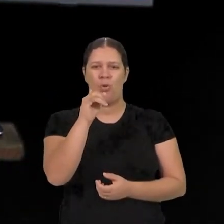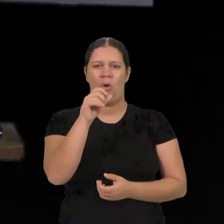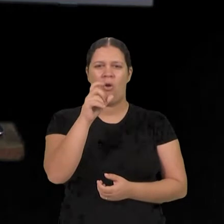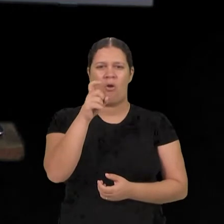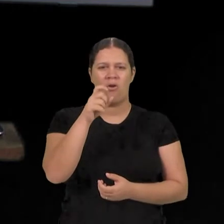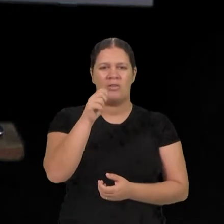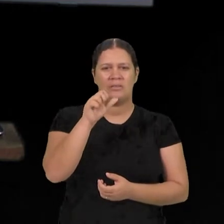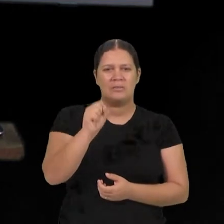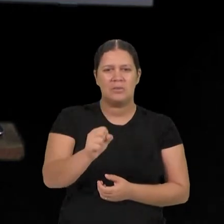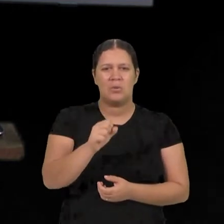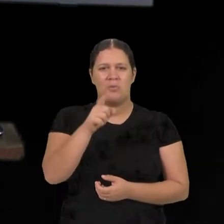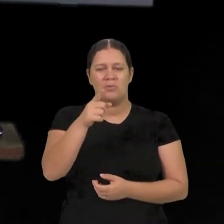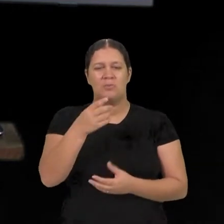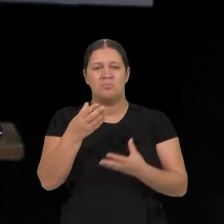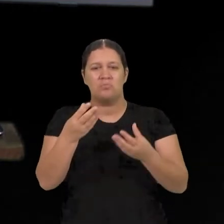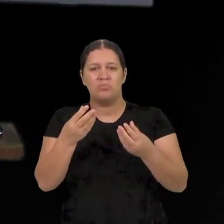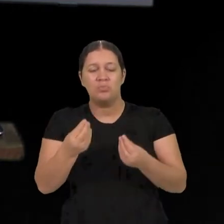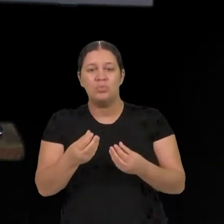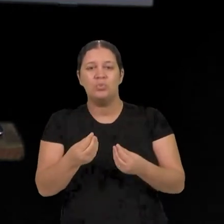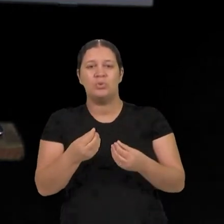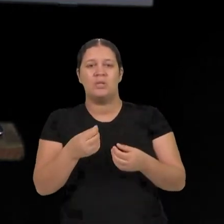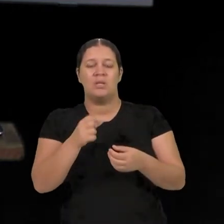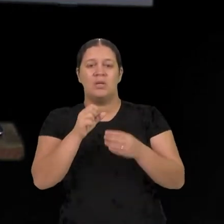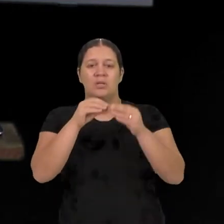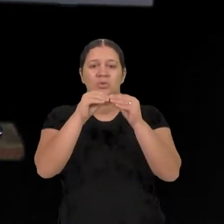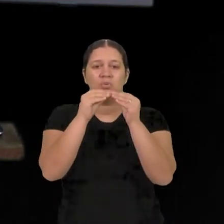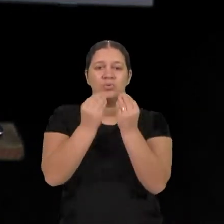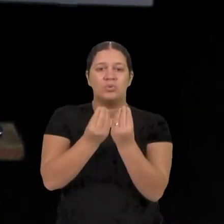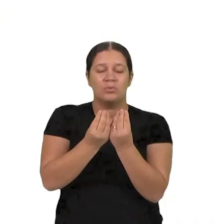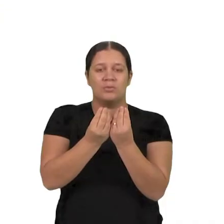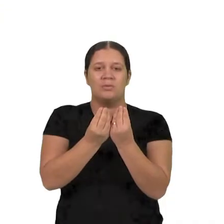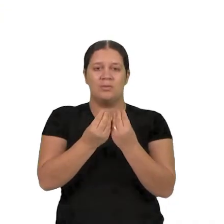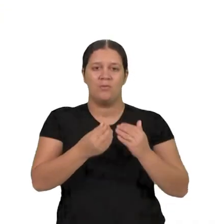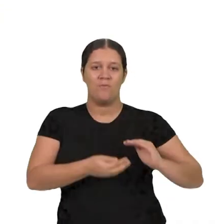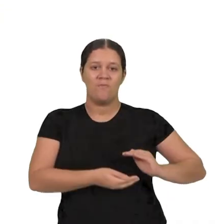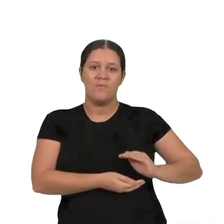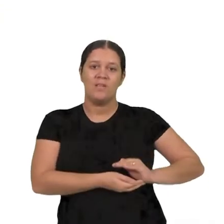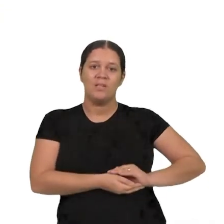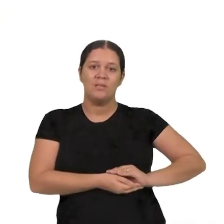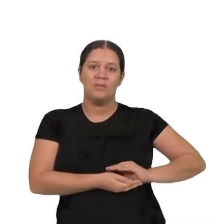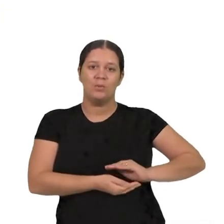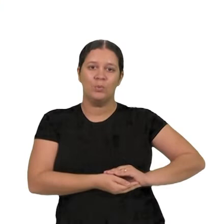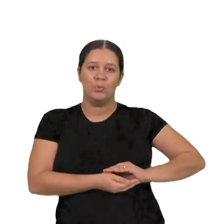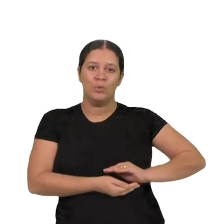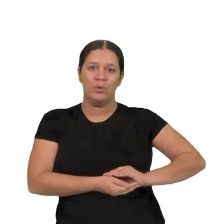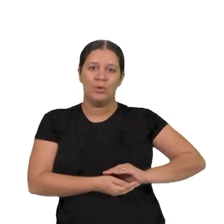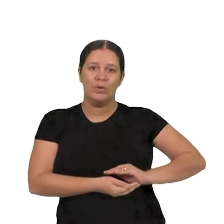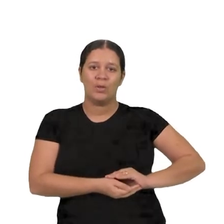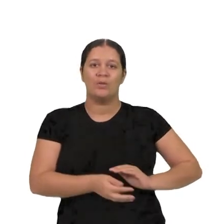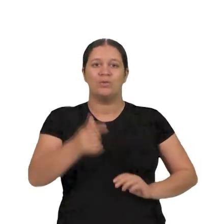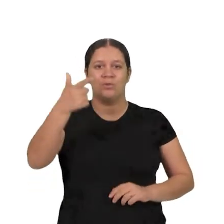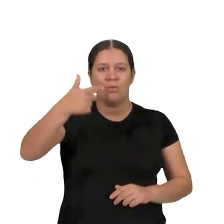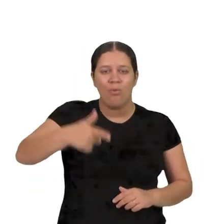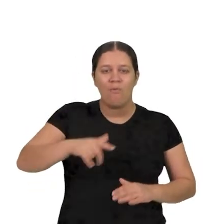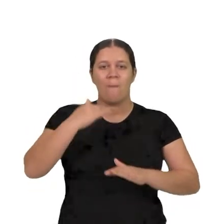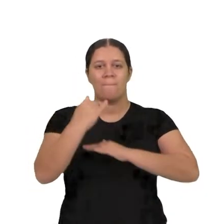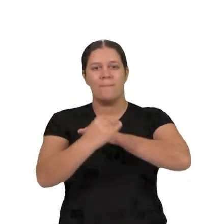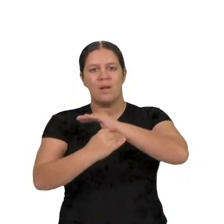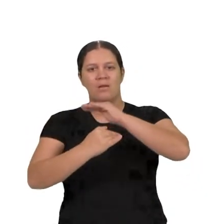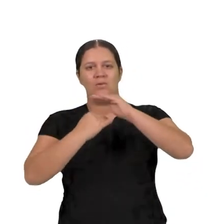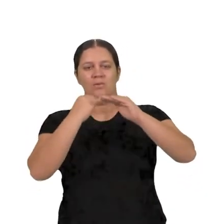assim, você vai ter muito peroxissomo aonde? Em células do fígado. De novo, aquela ideia do processo